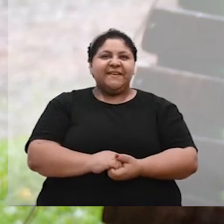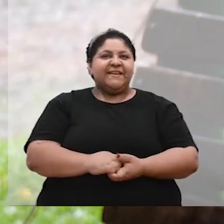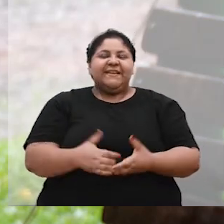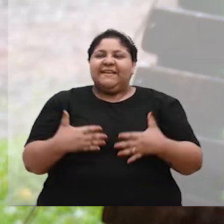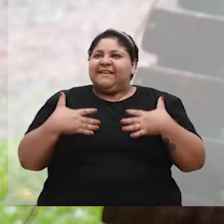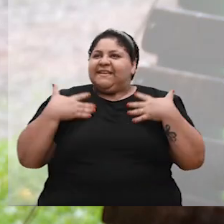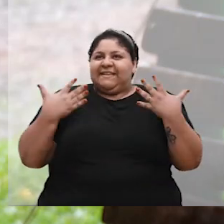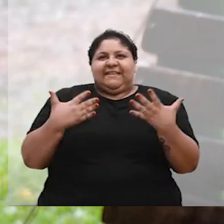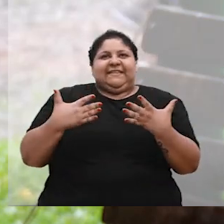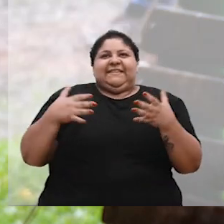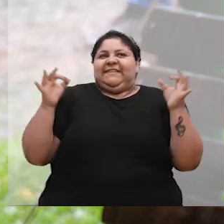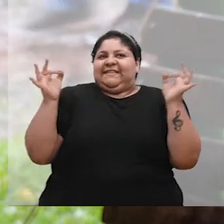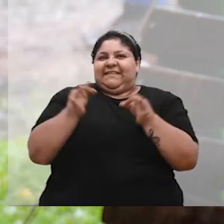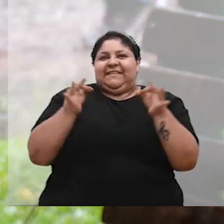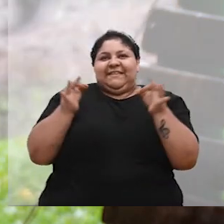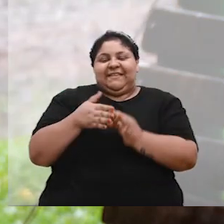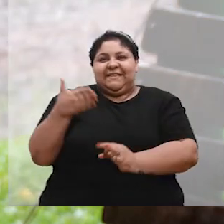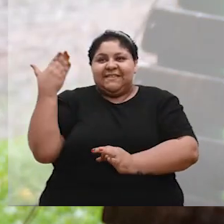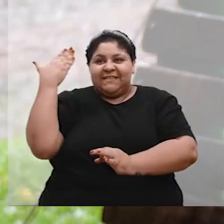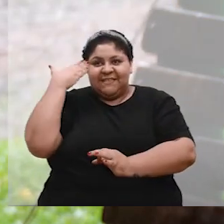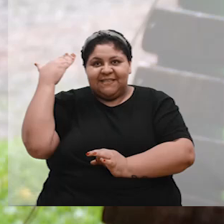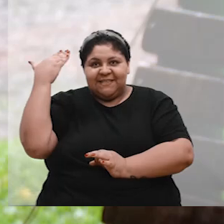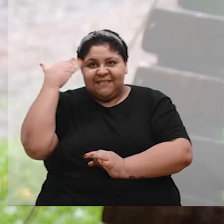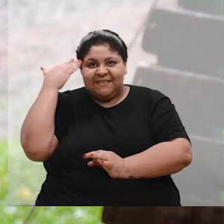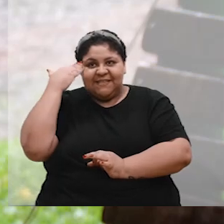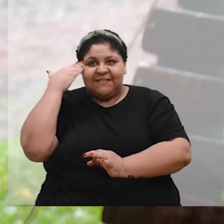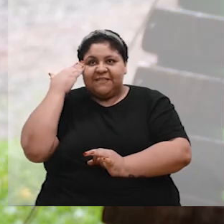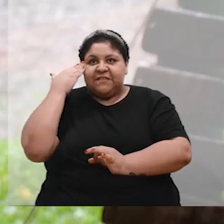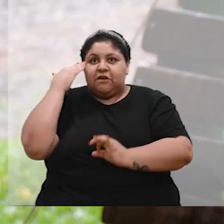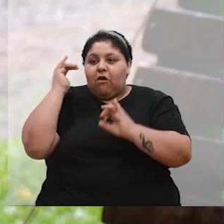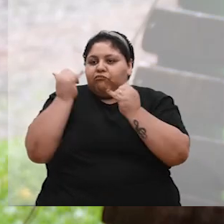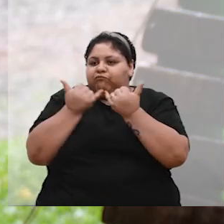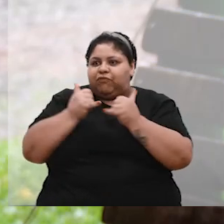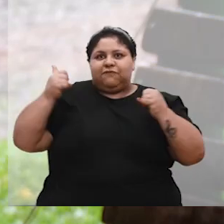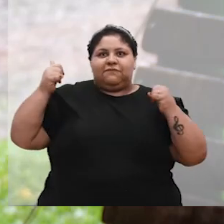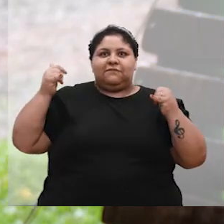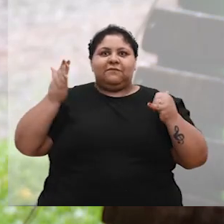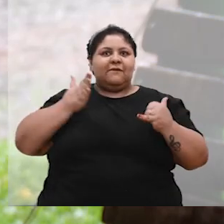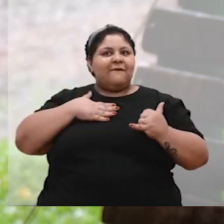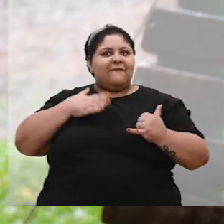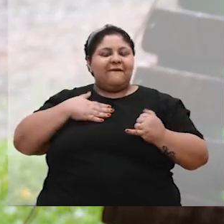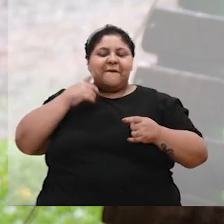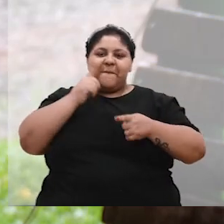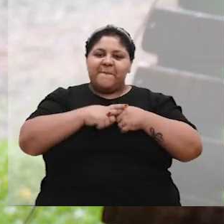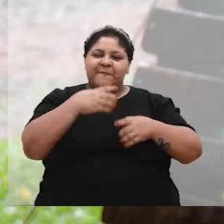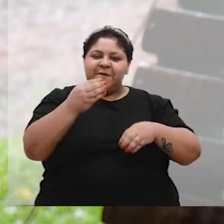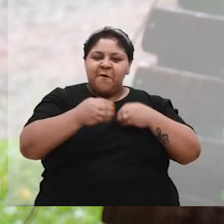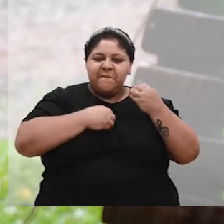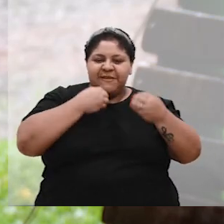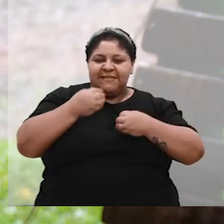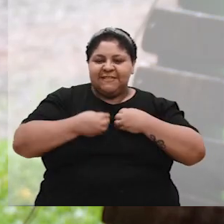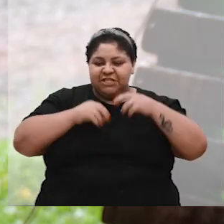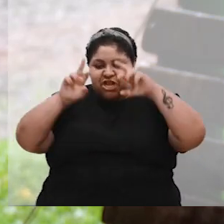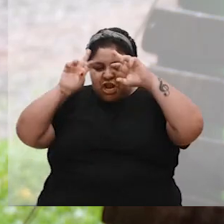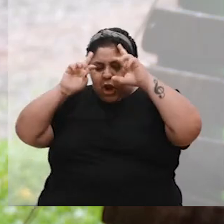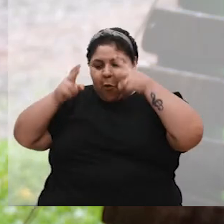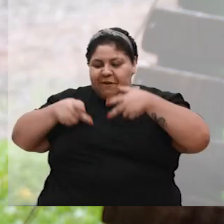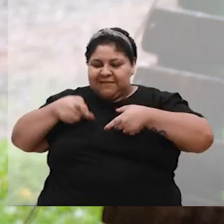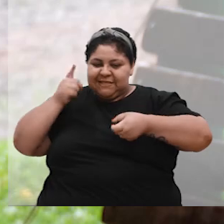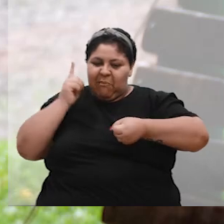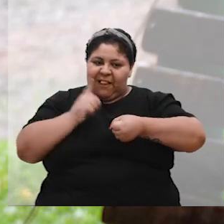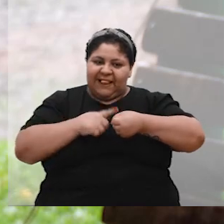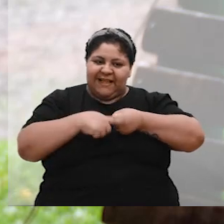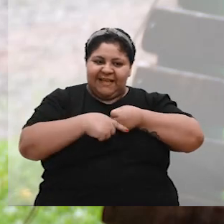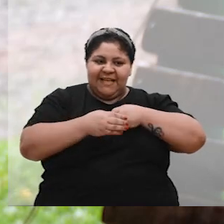uma maravilha, sabe? Que foi uma injeção de entusiasmo, porque eu me senti reconhecida pela cidade